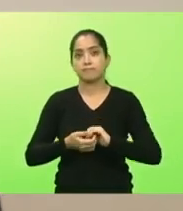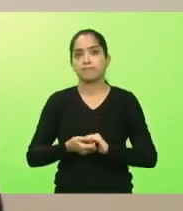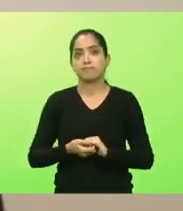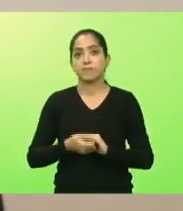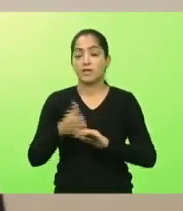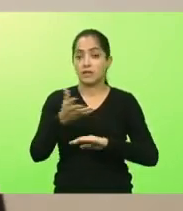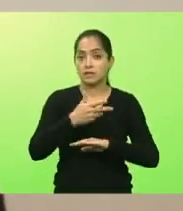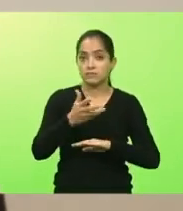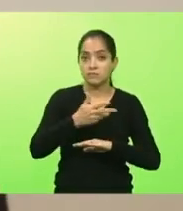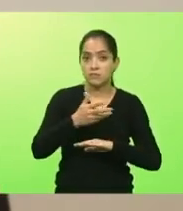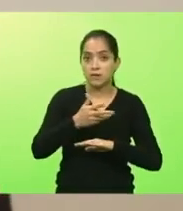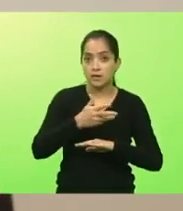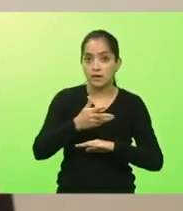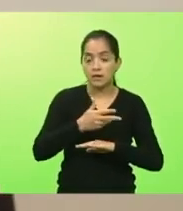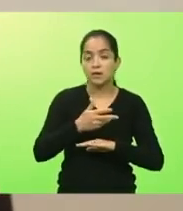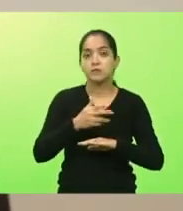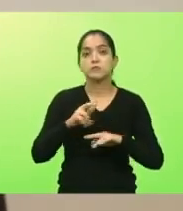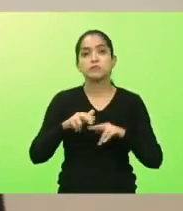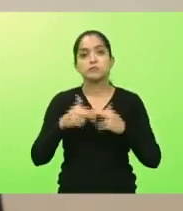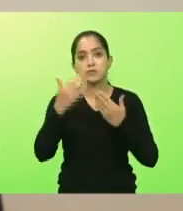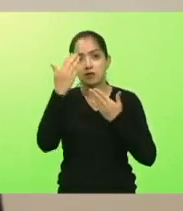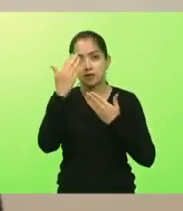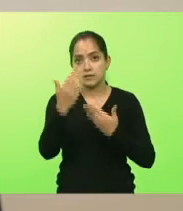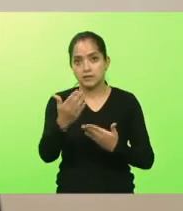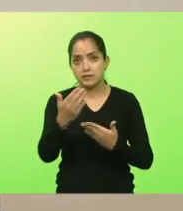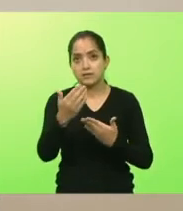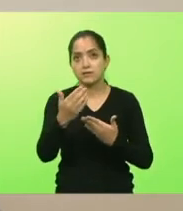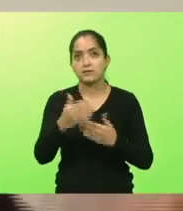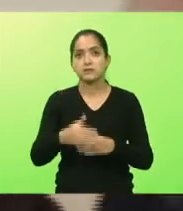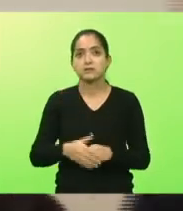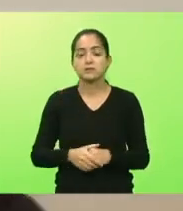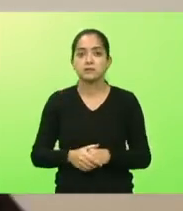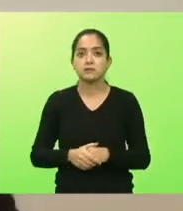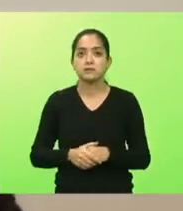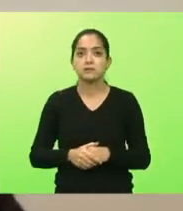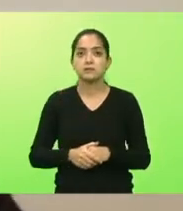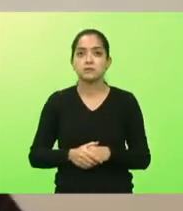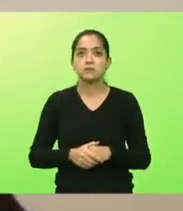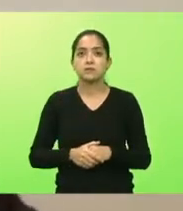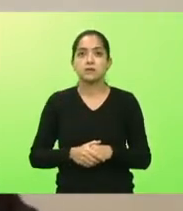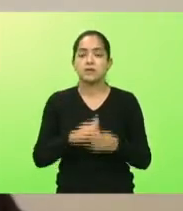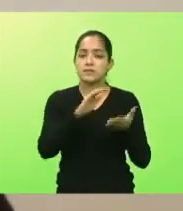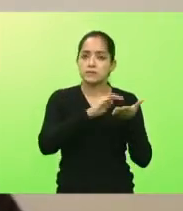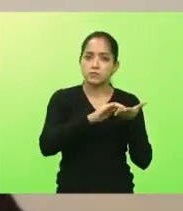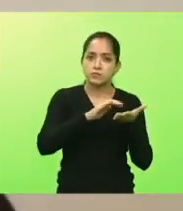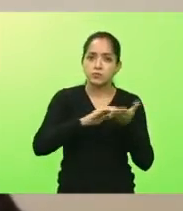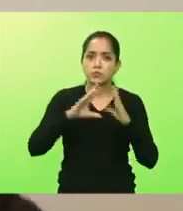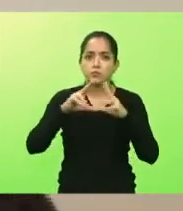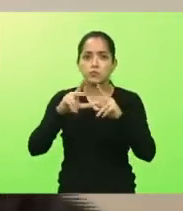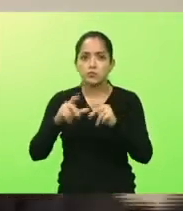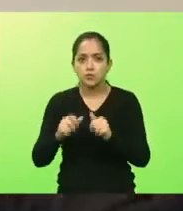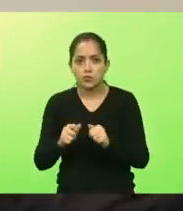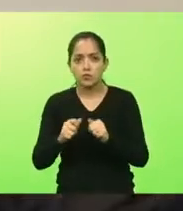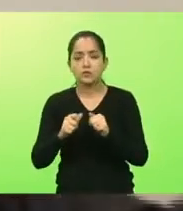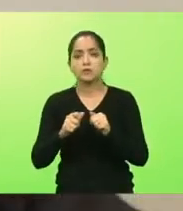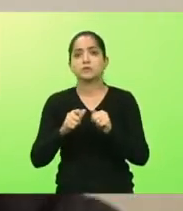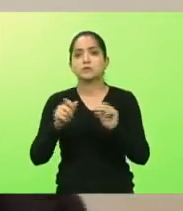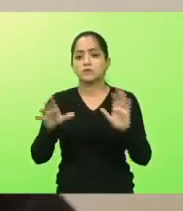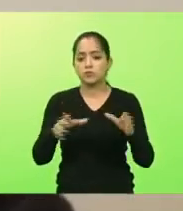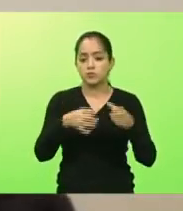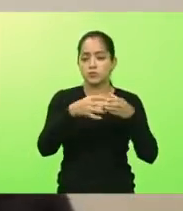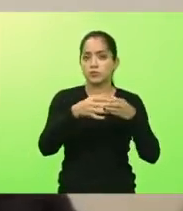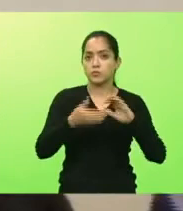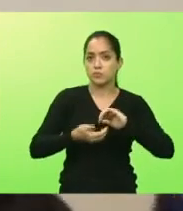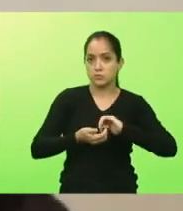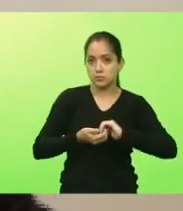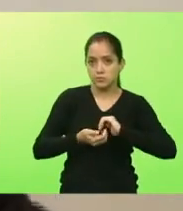ágil, e por isso nós queremos agradecer a todas as secretarias da Defesa Civil estabelecidas